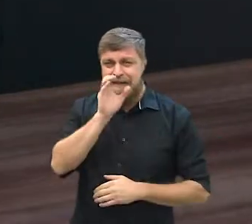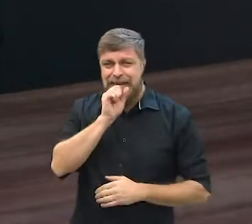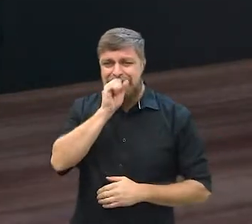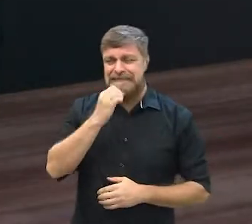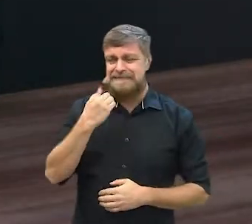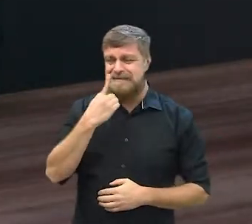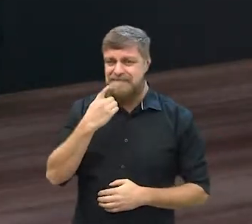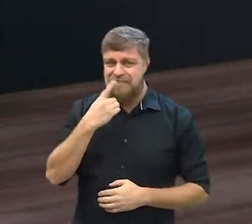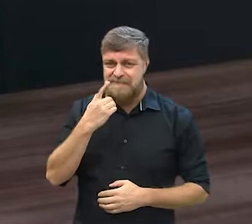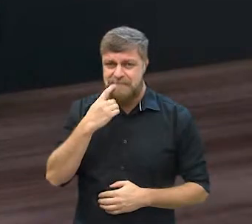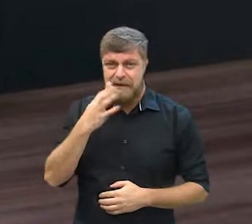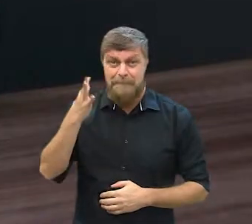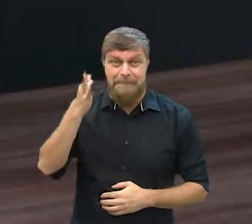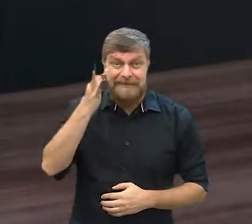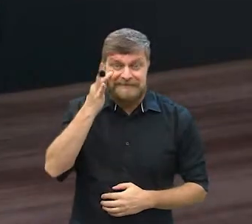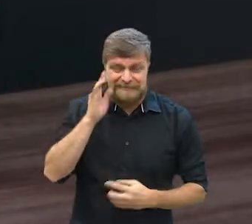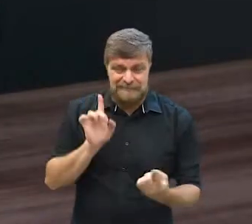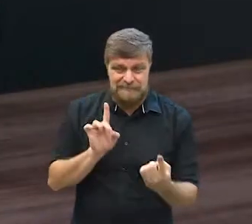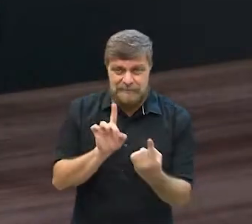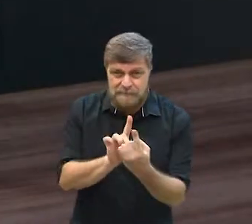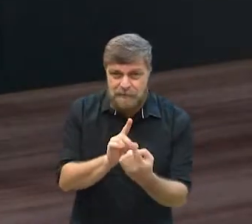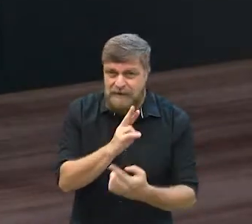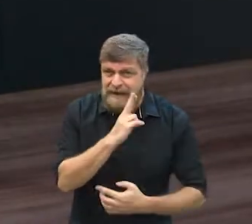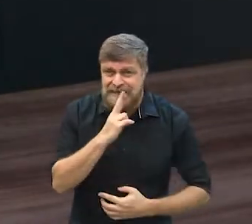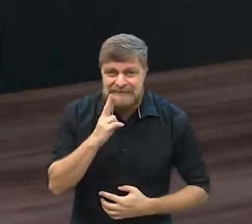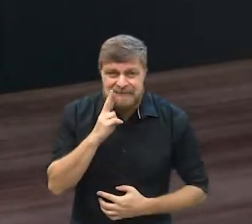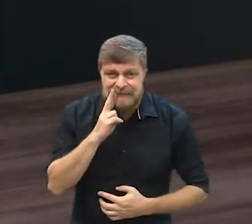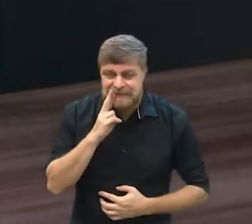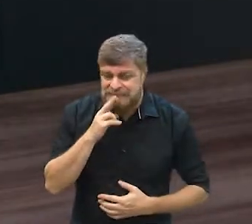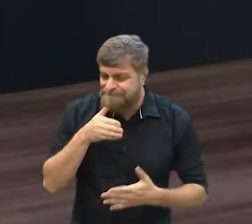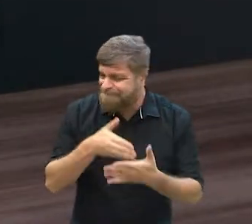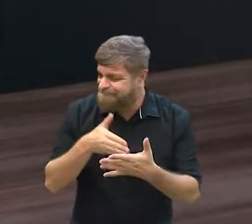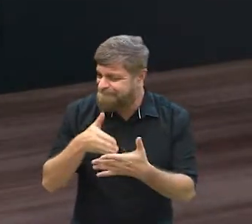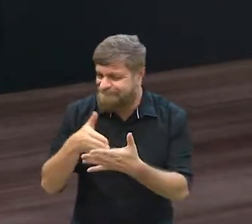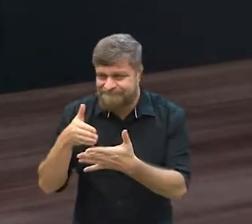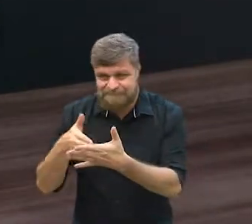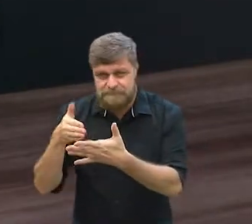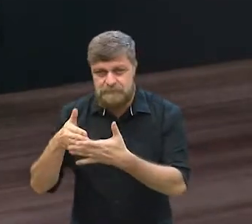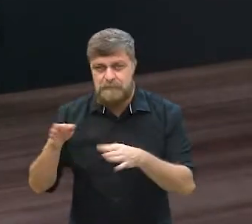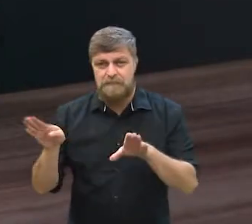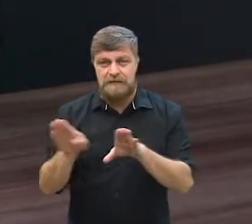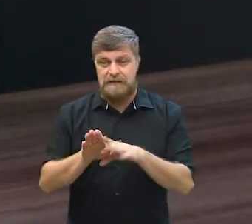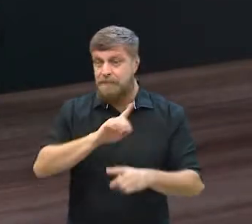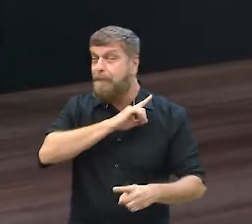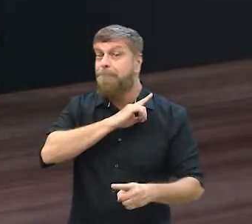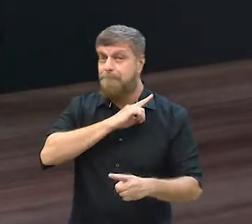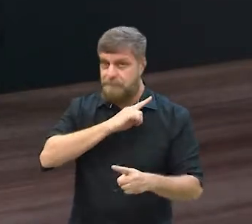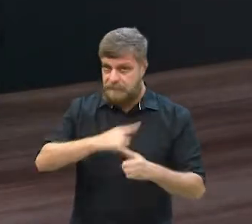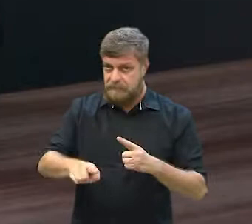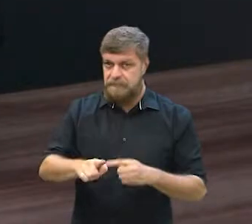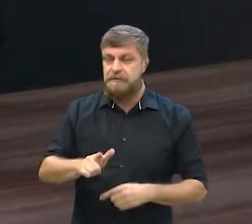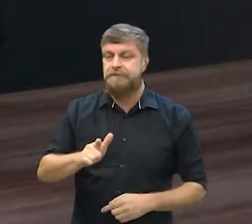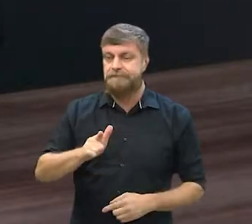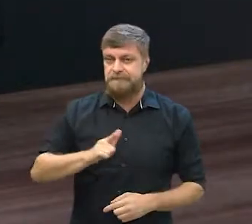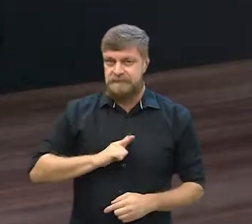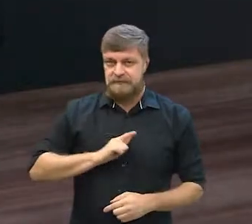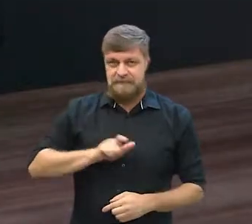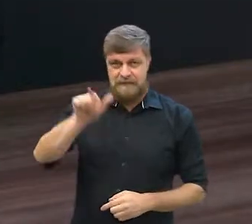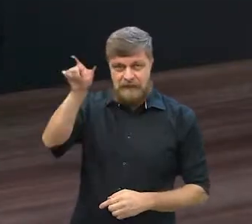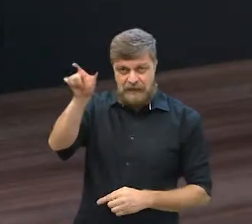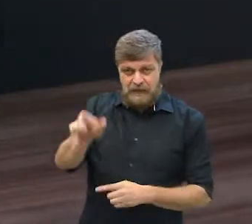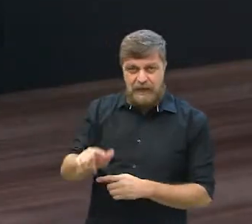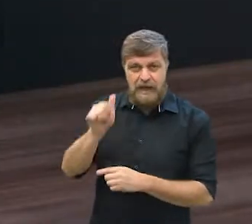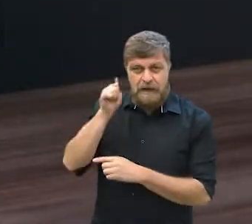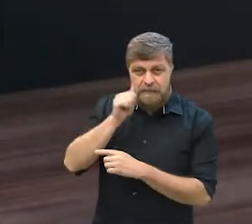vermelhas, laranjas, com atendimento presencial muito restrito e às vezes até proibido.